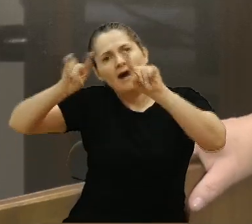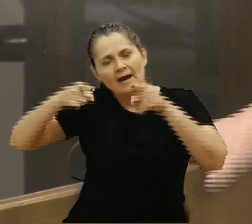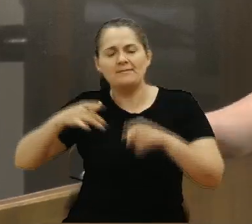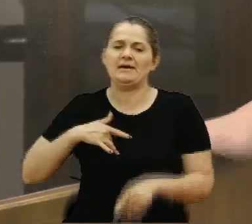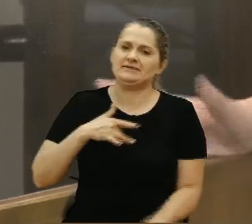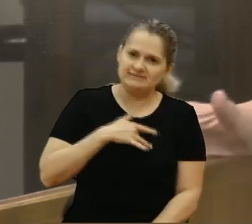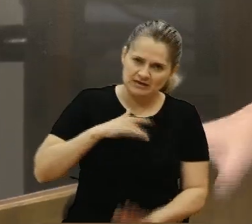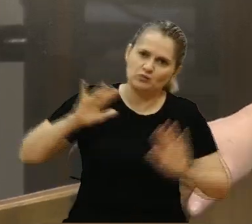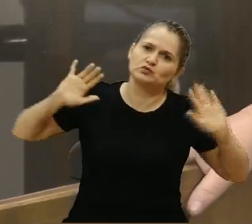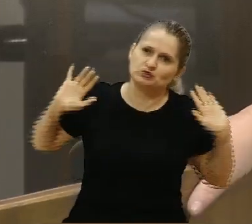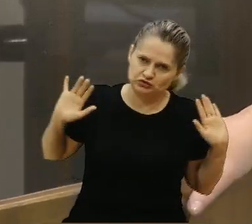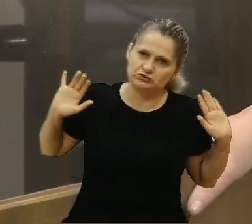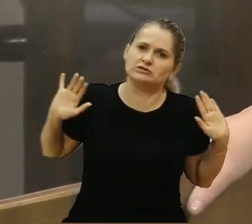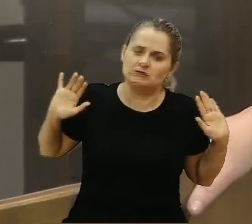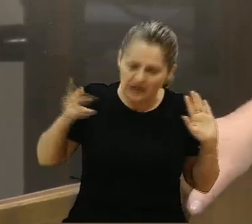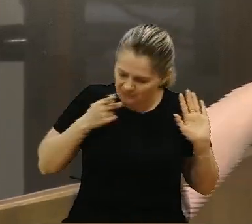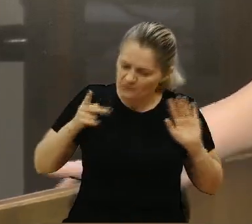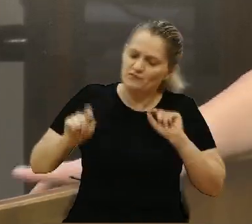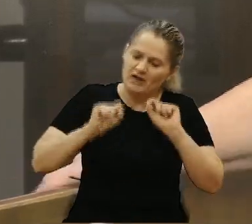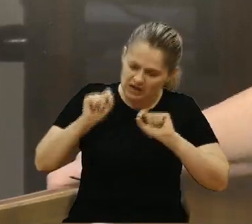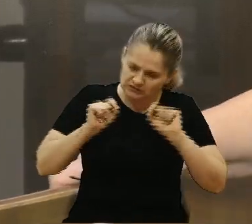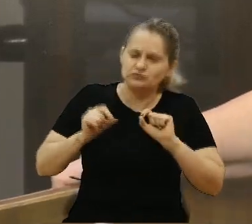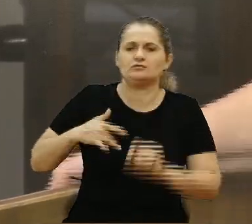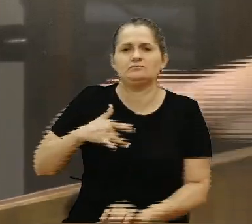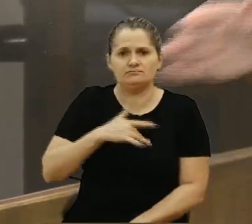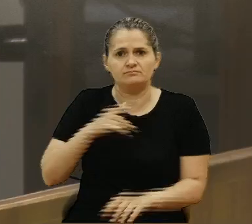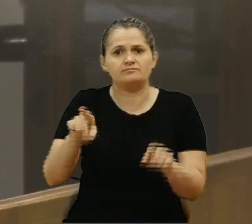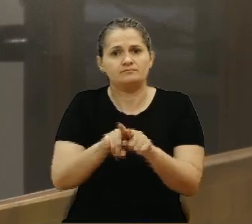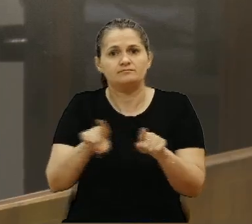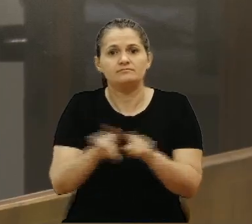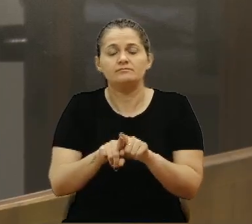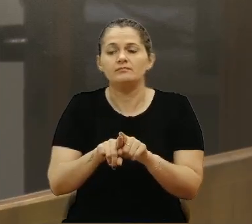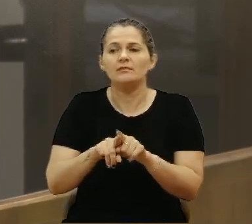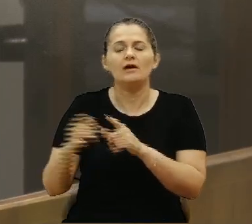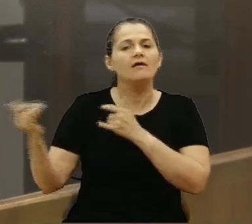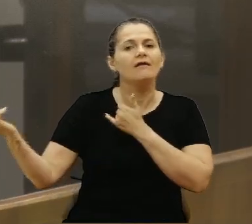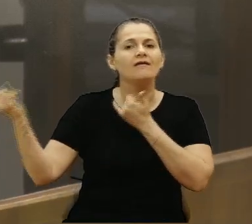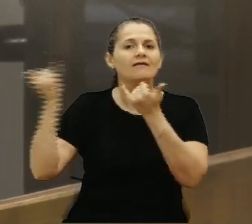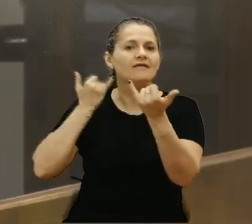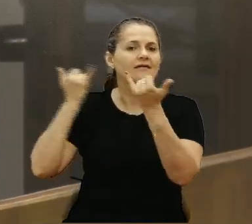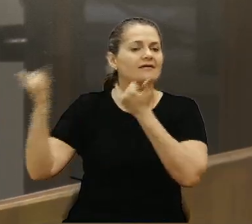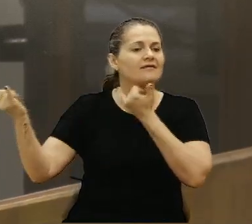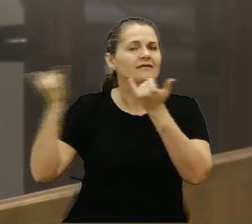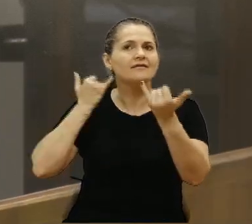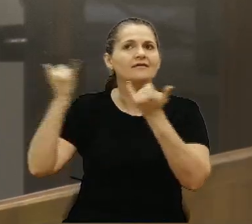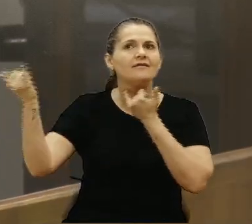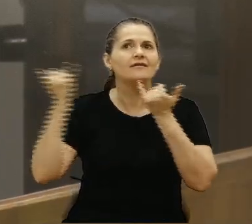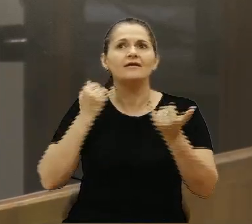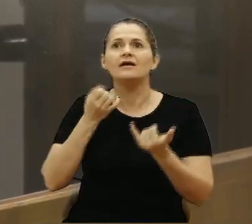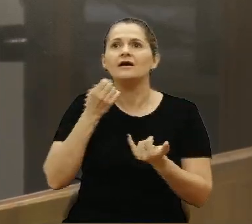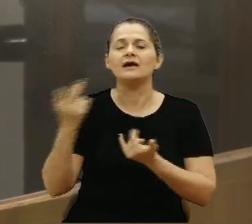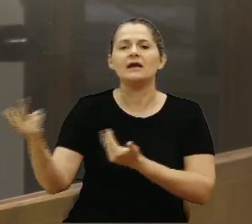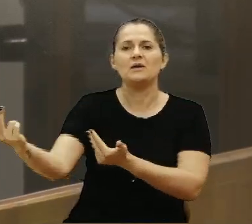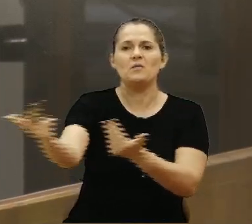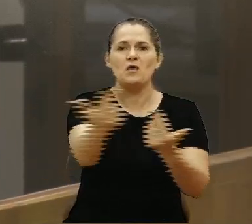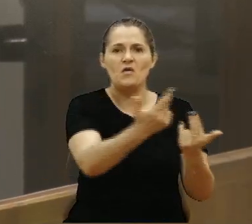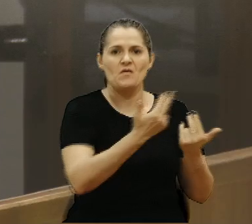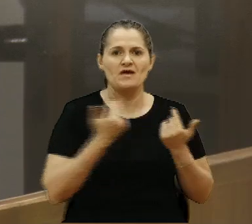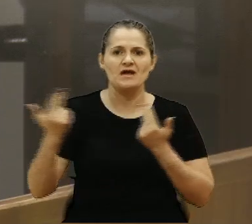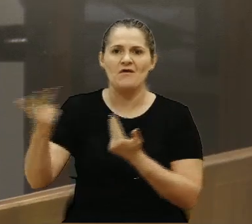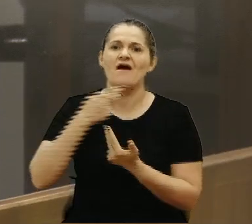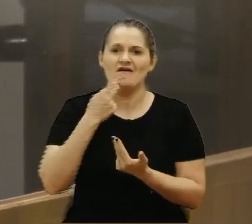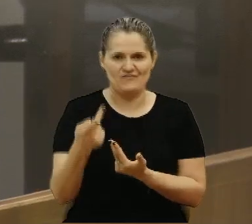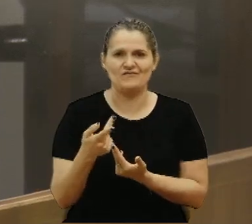minha gente. Vamos lá. Vamos falar da saúde, então. Eu ouvi aqui, que bom que vocês falam a mesma coisa que eu digo para tudo que é